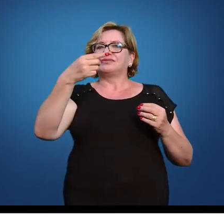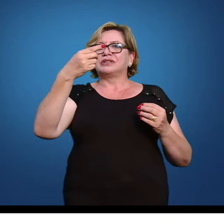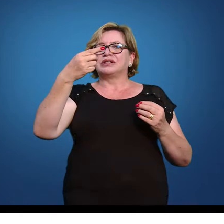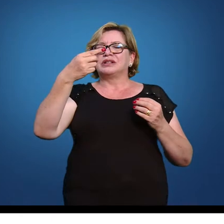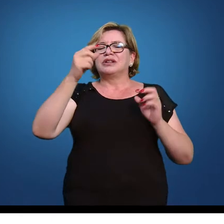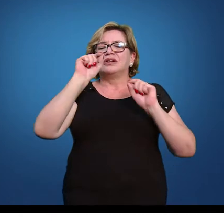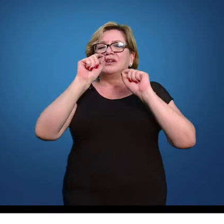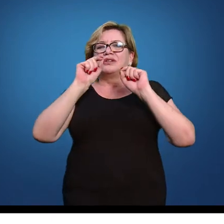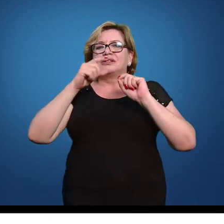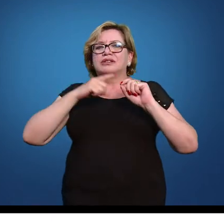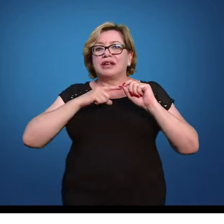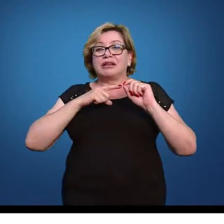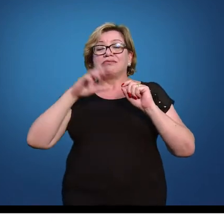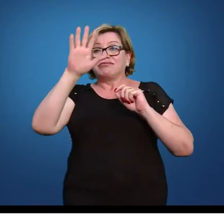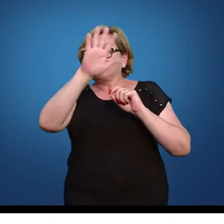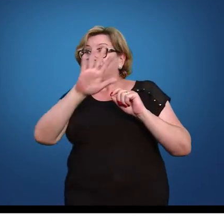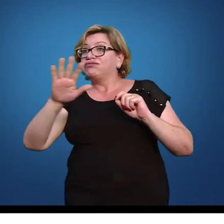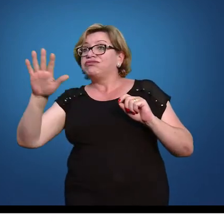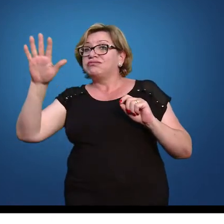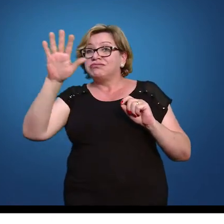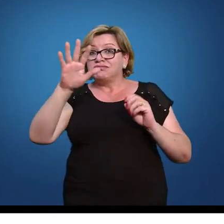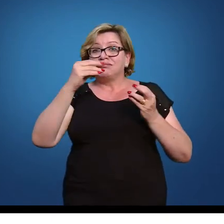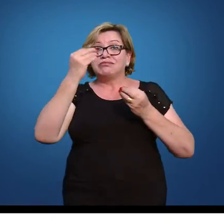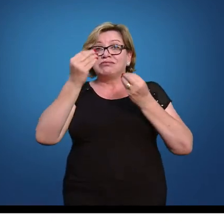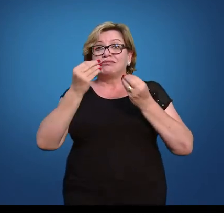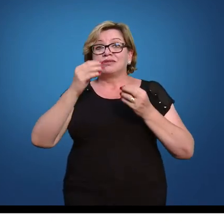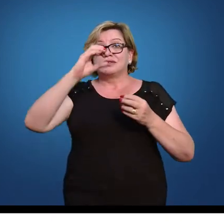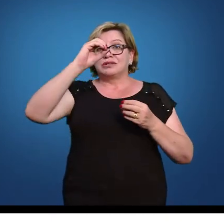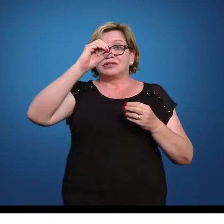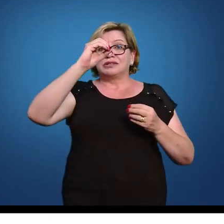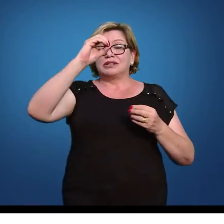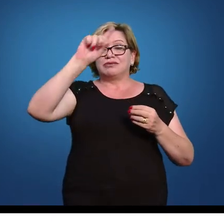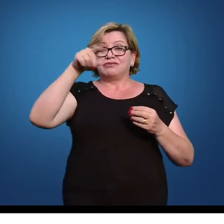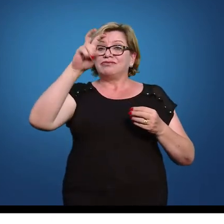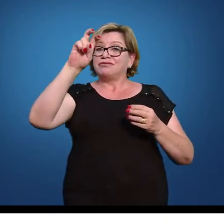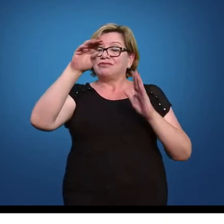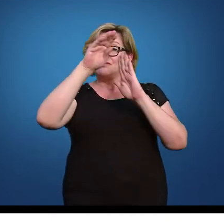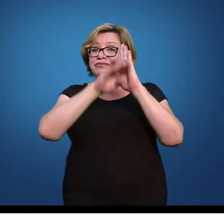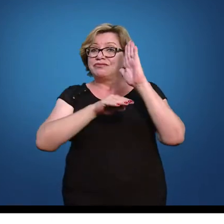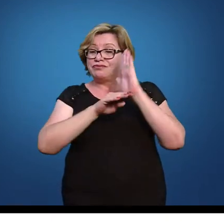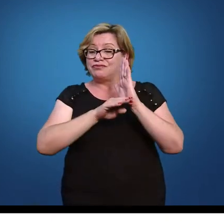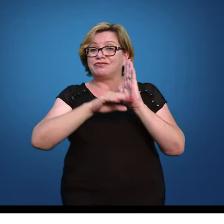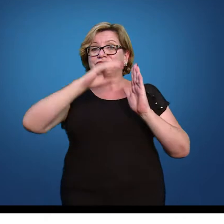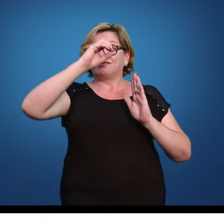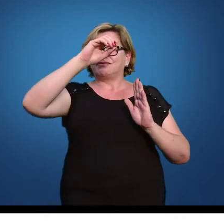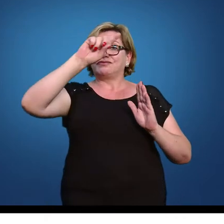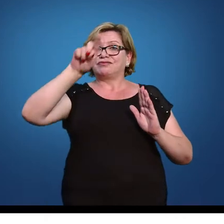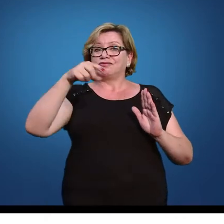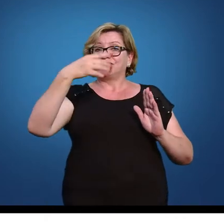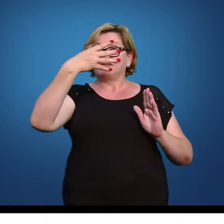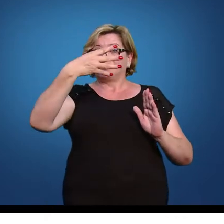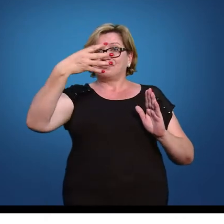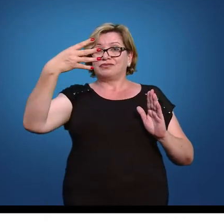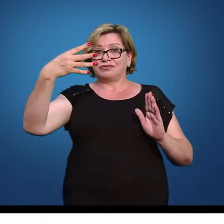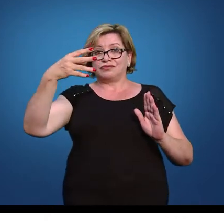encontrar exatamente a área que eu estou procurando então esse 0,5 menos 0